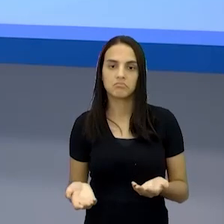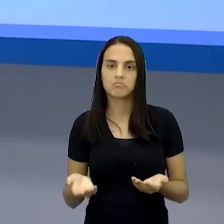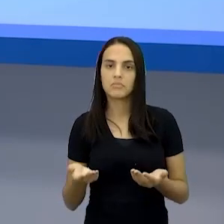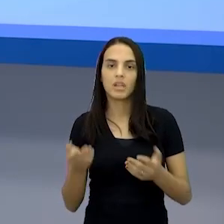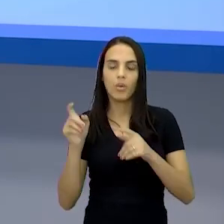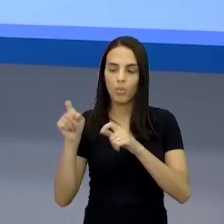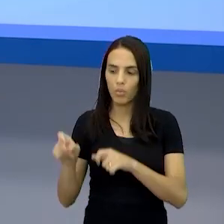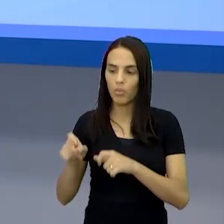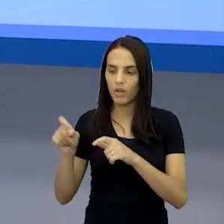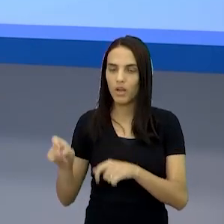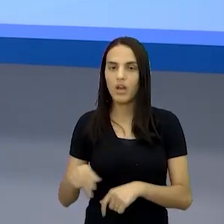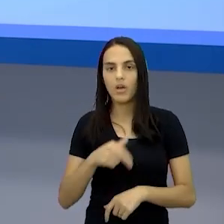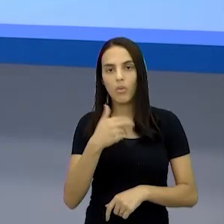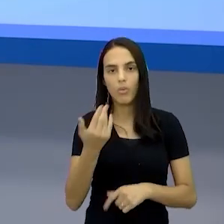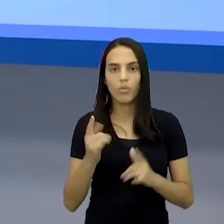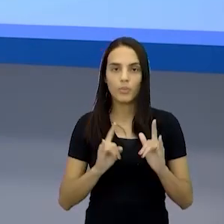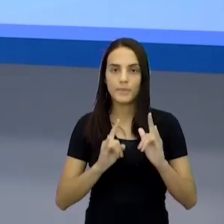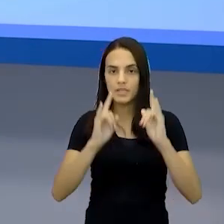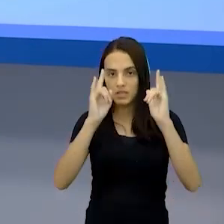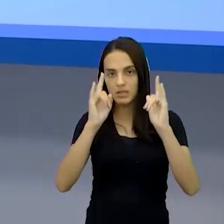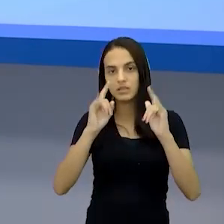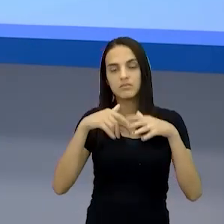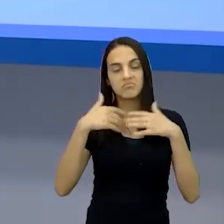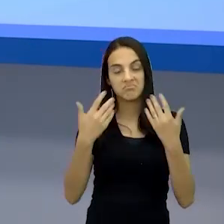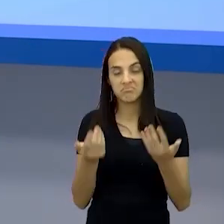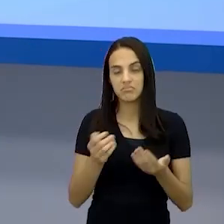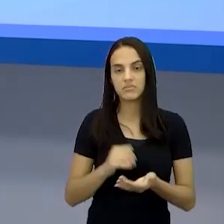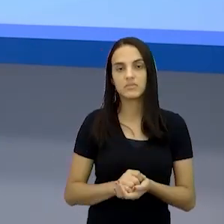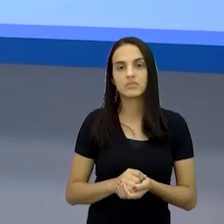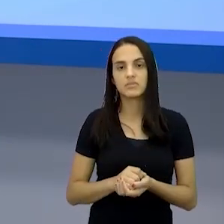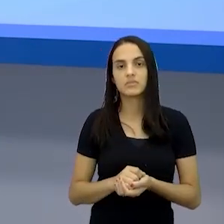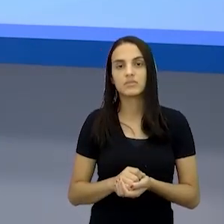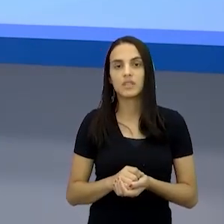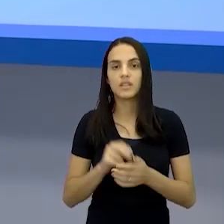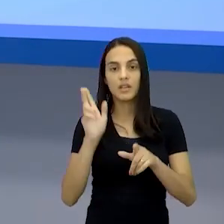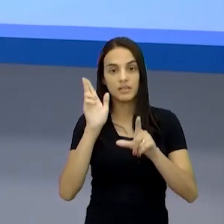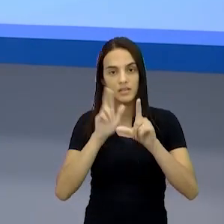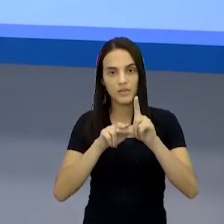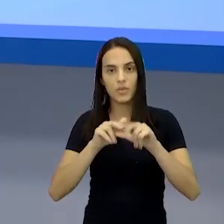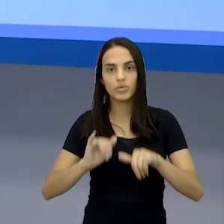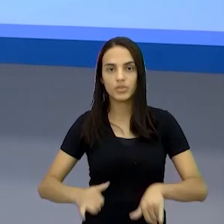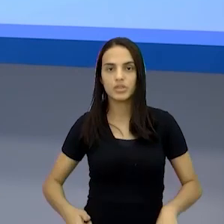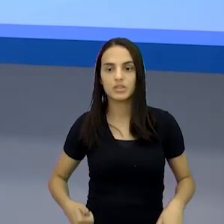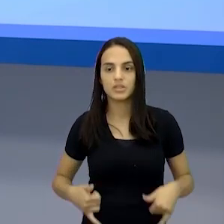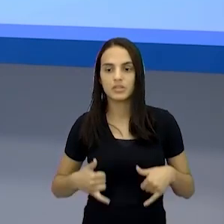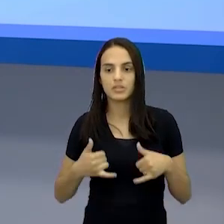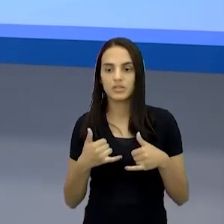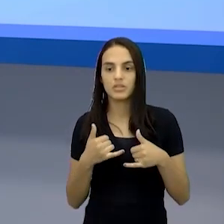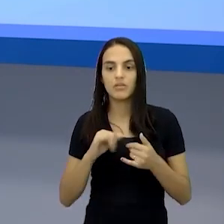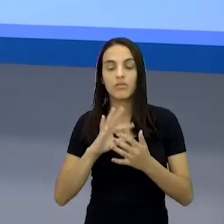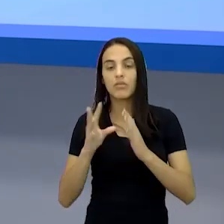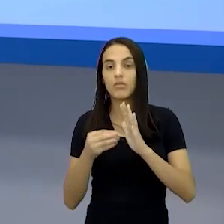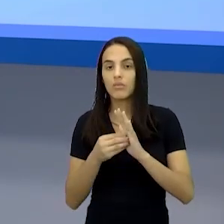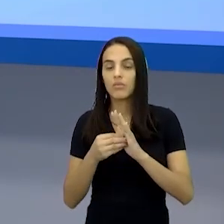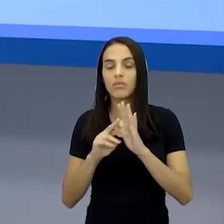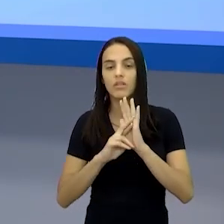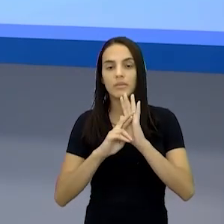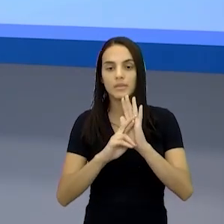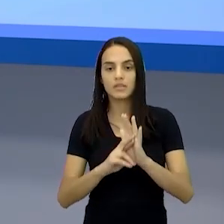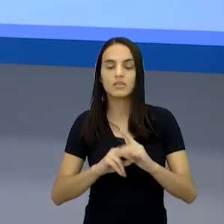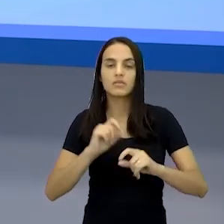parte rural como da parte urbana, nessa questão das fontes de energia, tudo isso aí ele é retratado